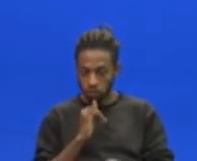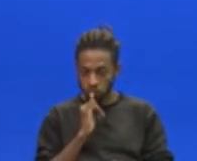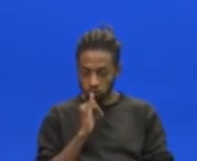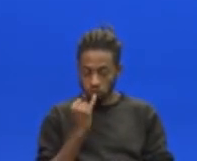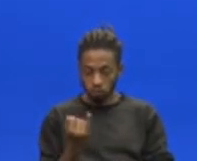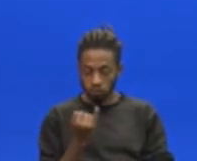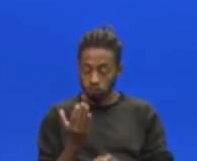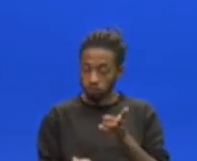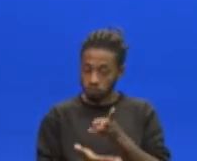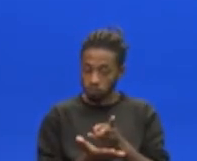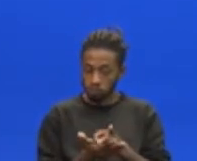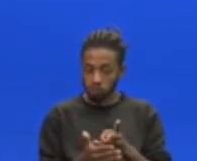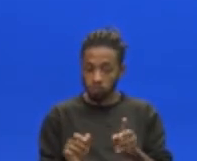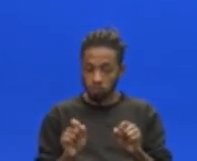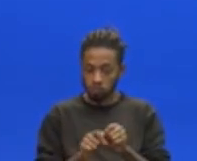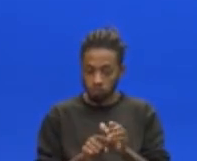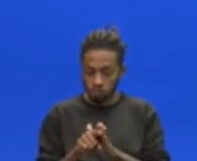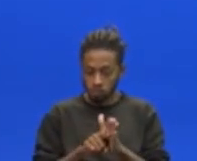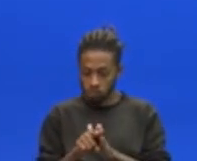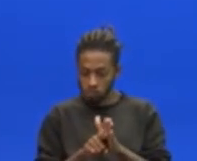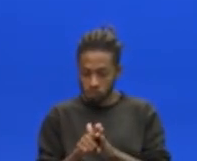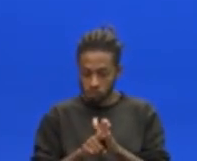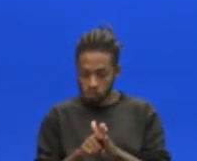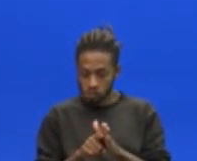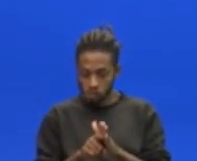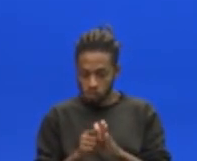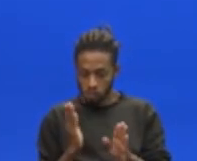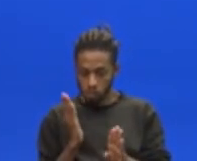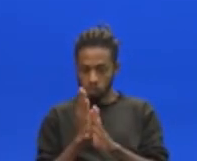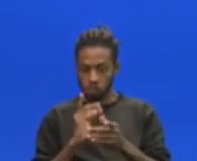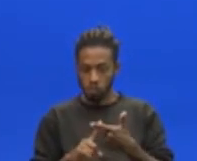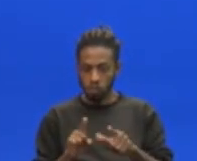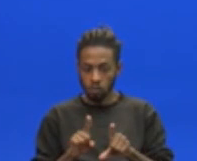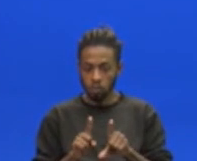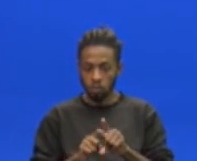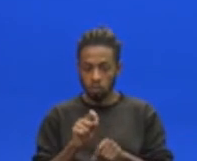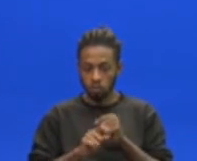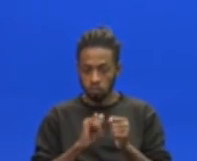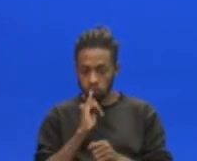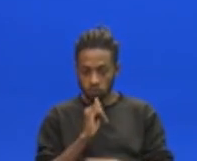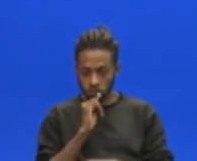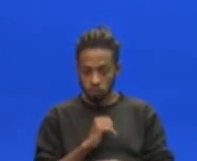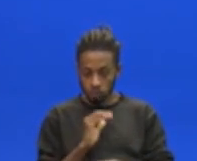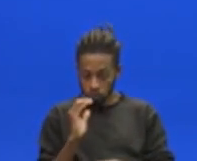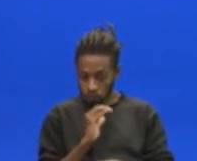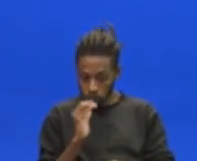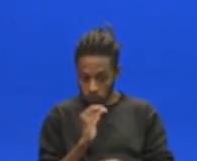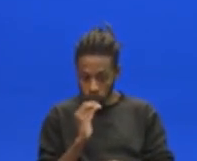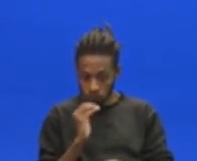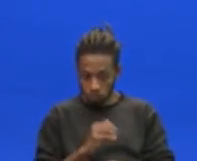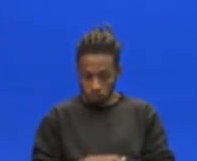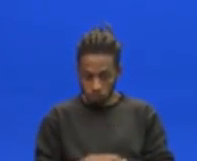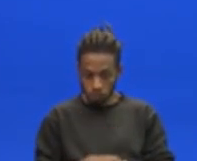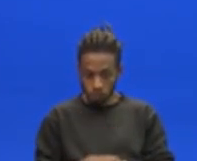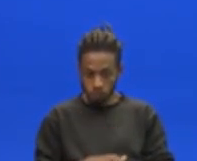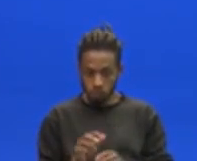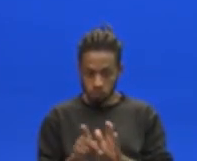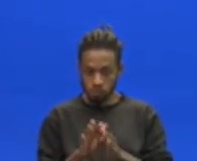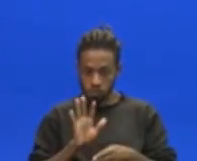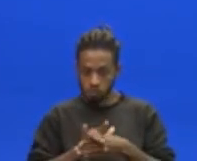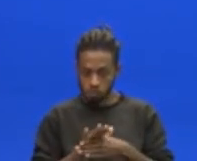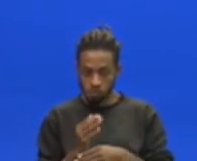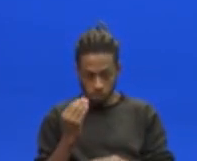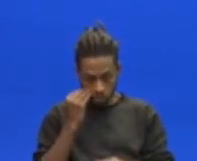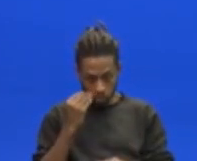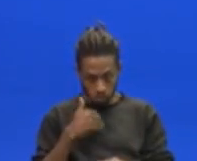extremamente importante que se faça o diagnóstico precoce e o tratamento imediato da doença,